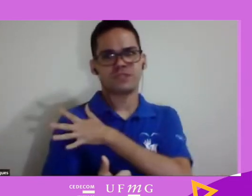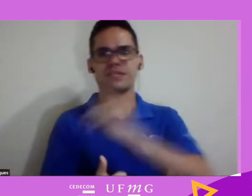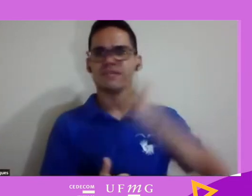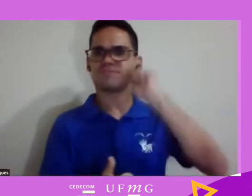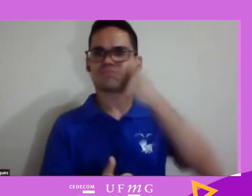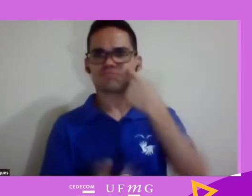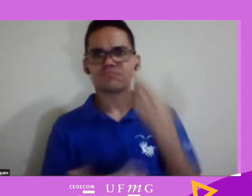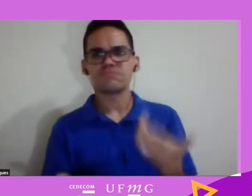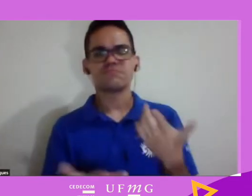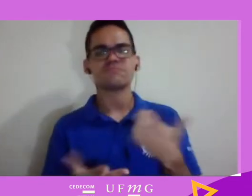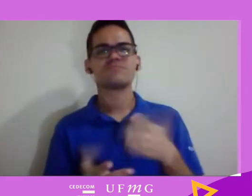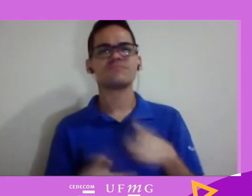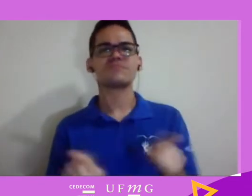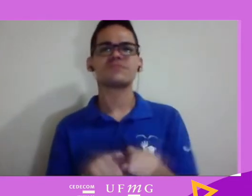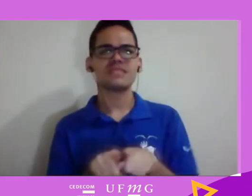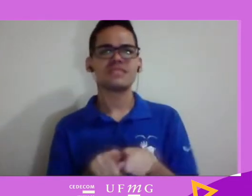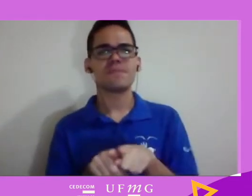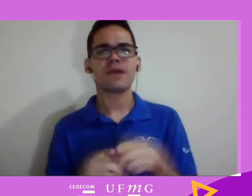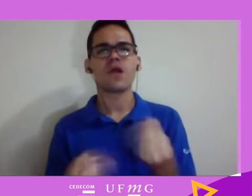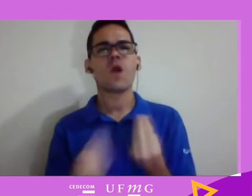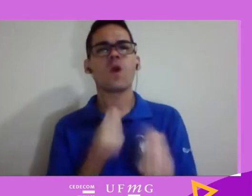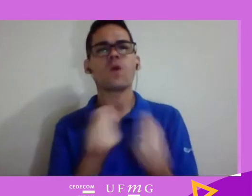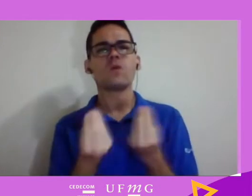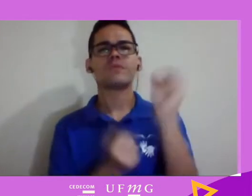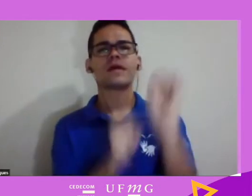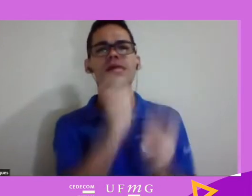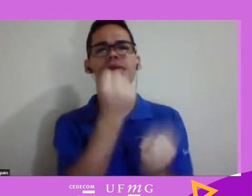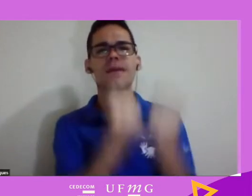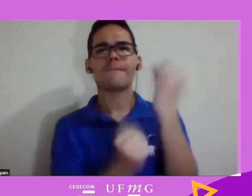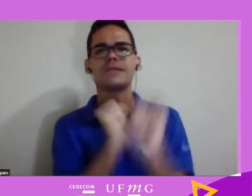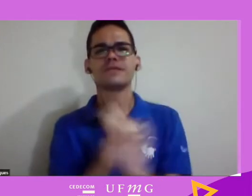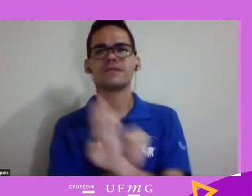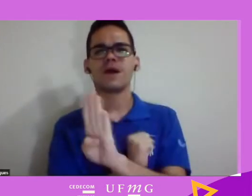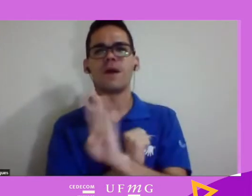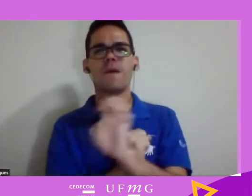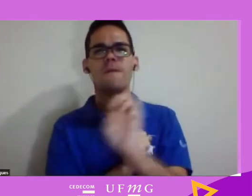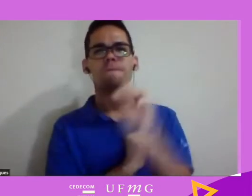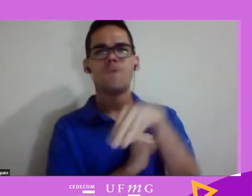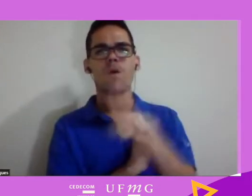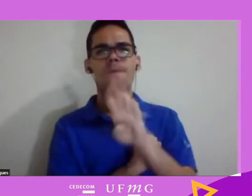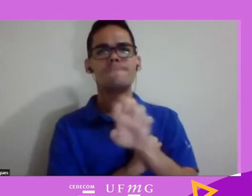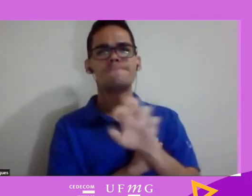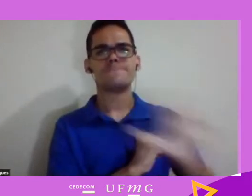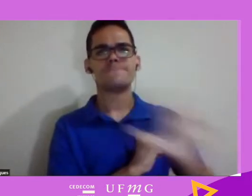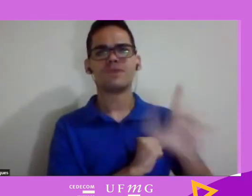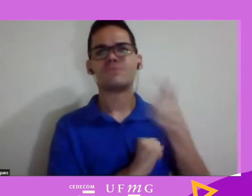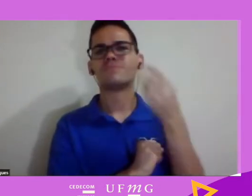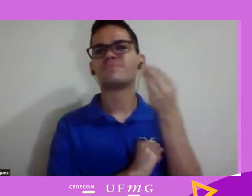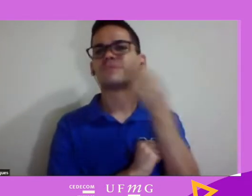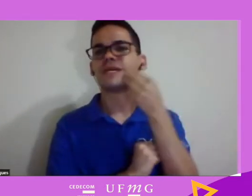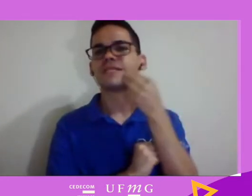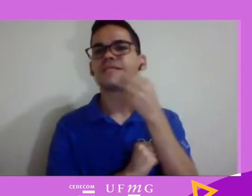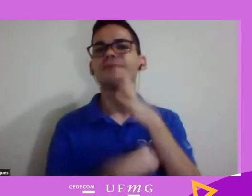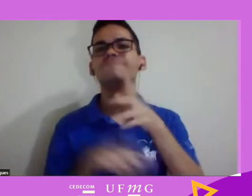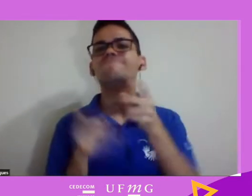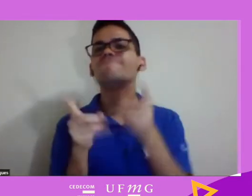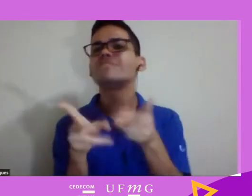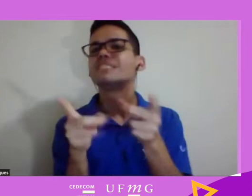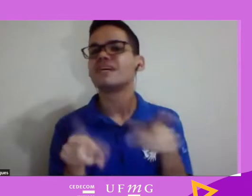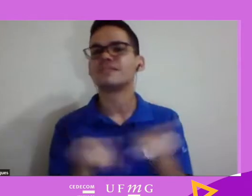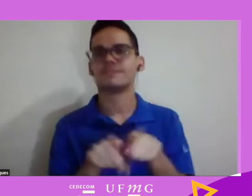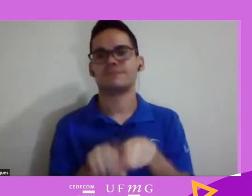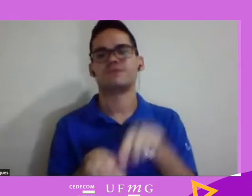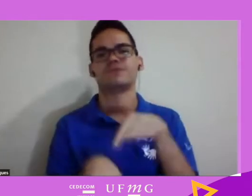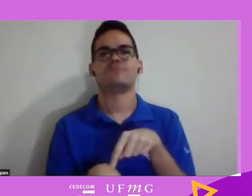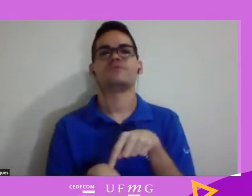empresa meio que aproveita desse momento, querendo ou não, para gerar um certo capital para ela. E ao mesmo tempo você vê já, por exemplo, ações como Sleep